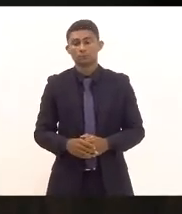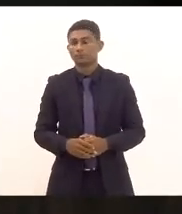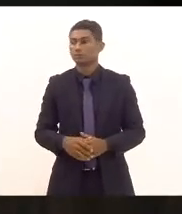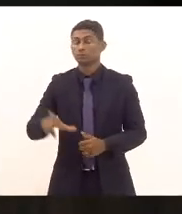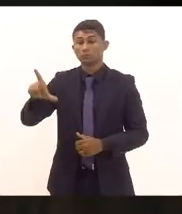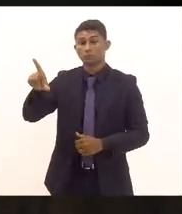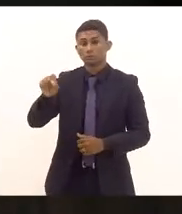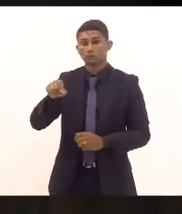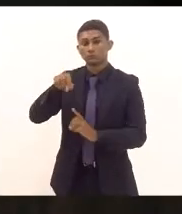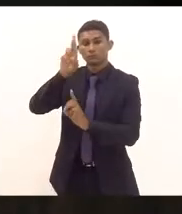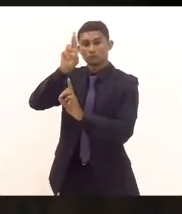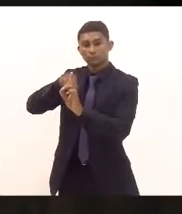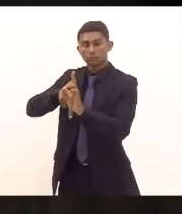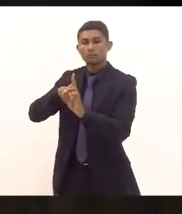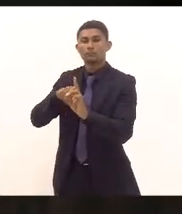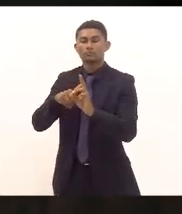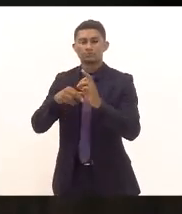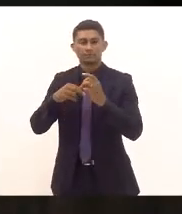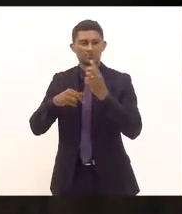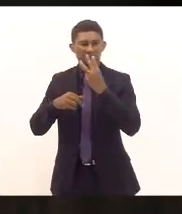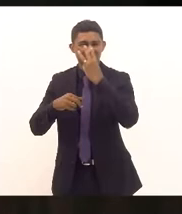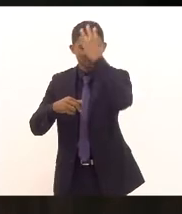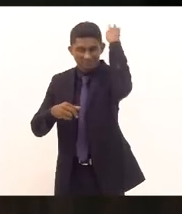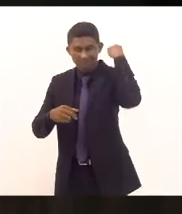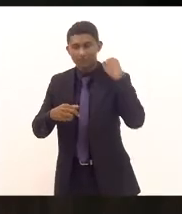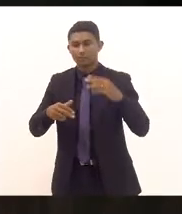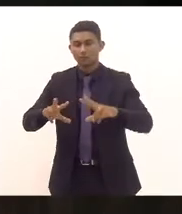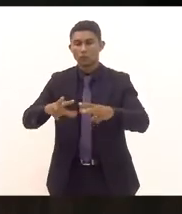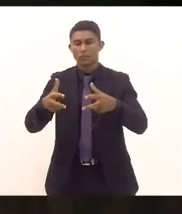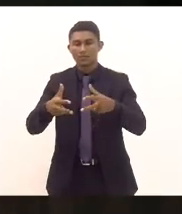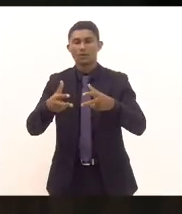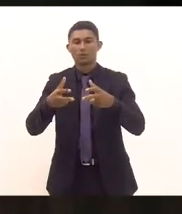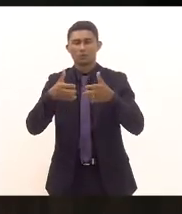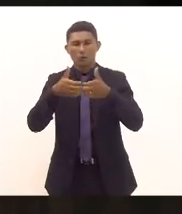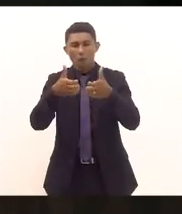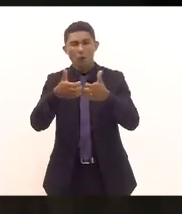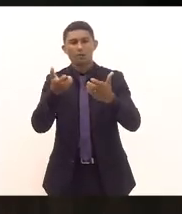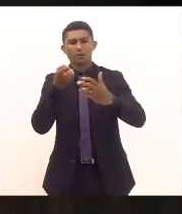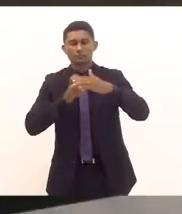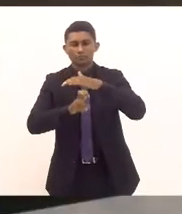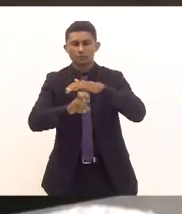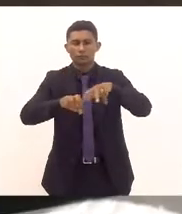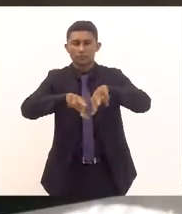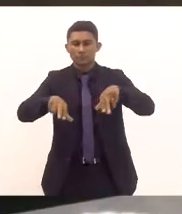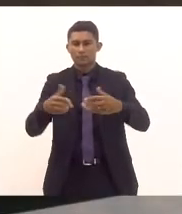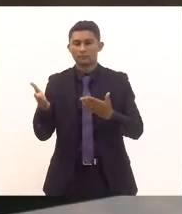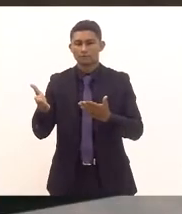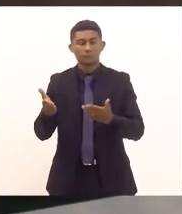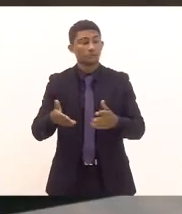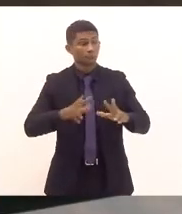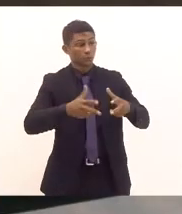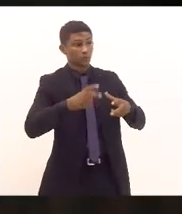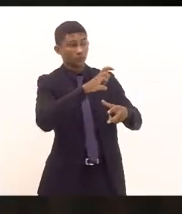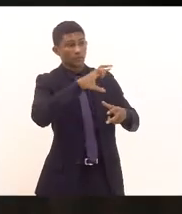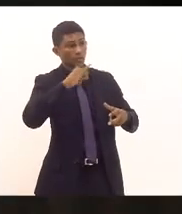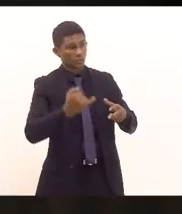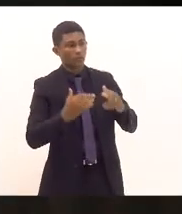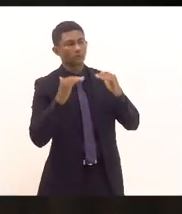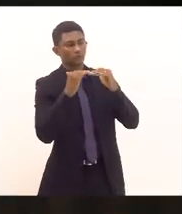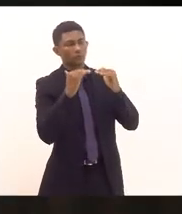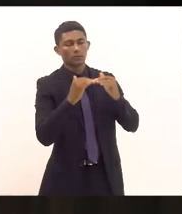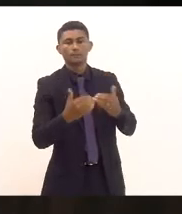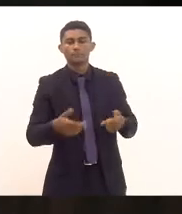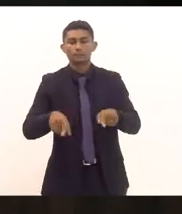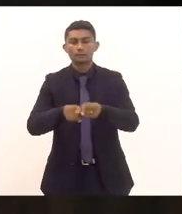designa relator Deputado Márcio Pacheco pela comissão de transporte o compõem a ccj tia